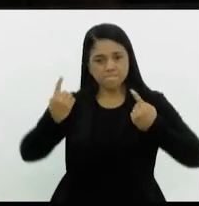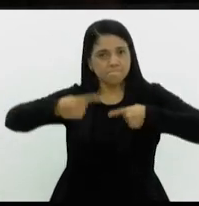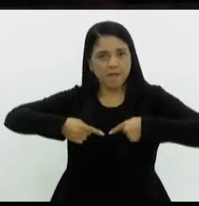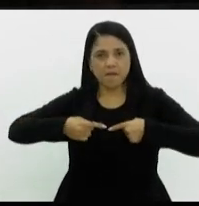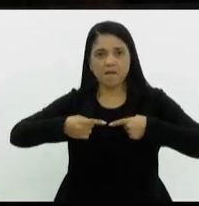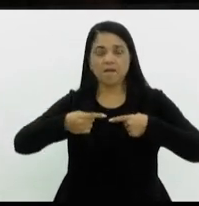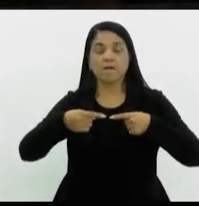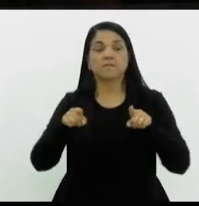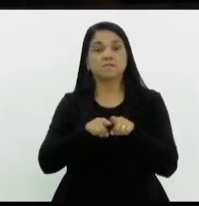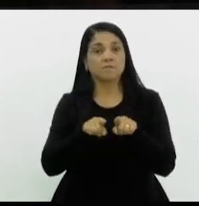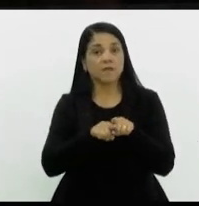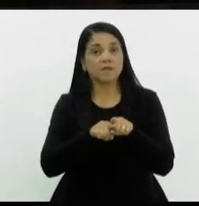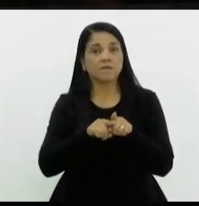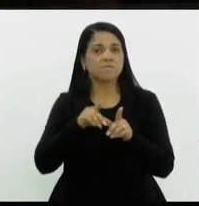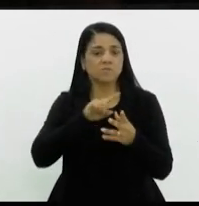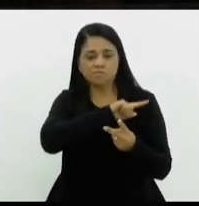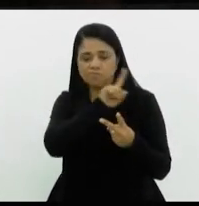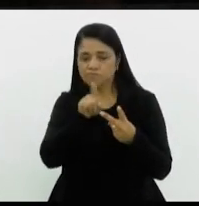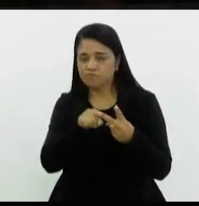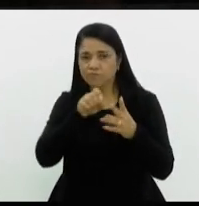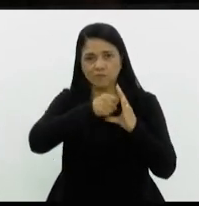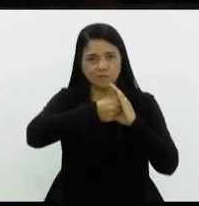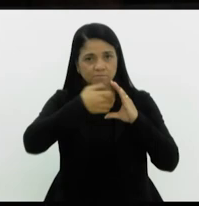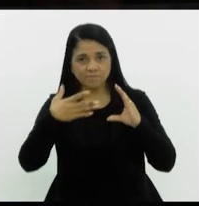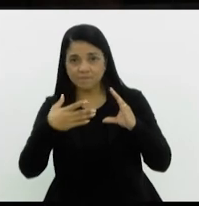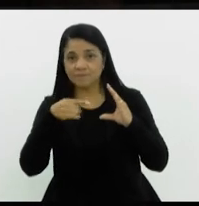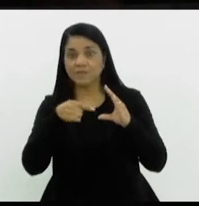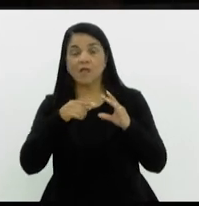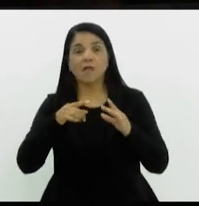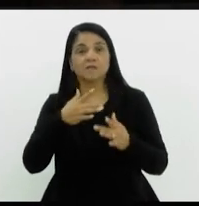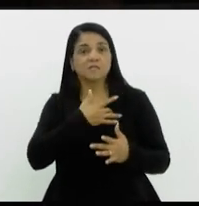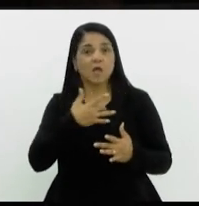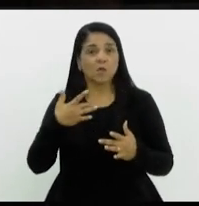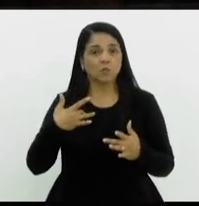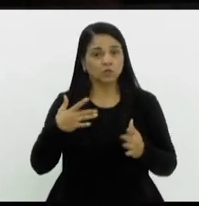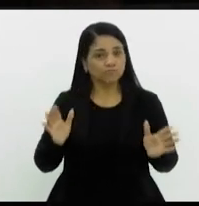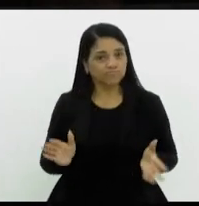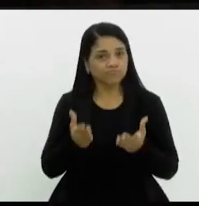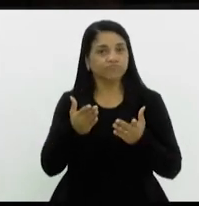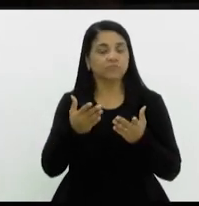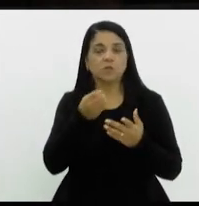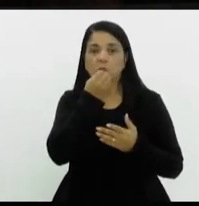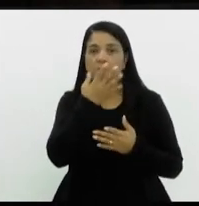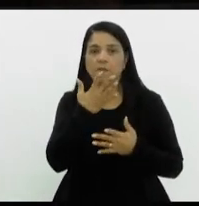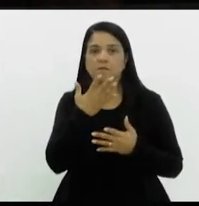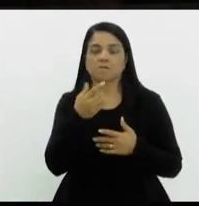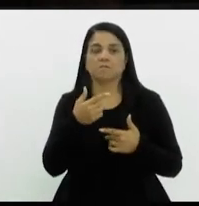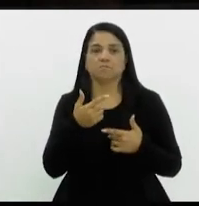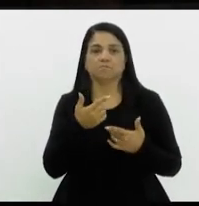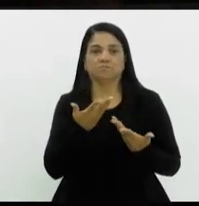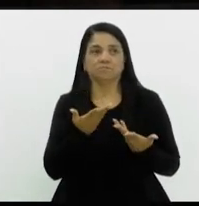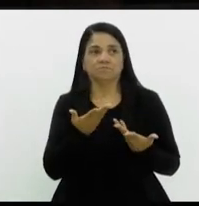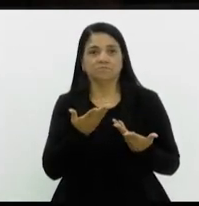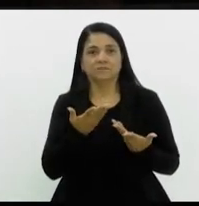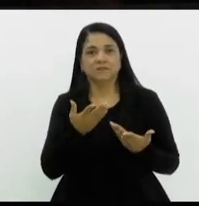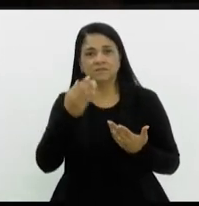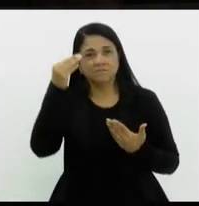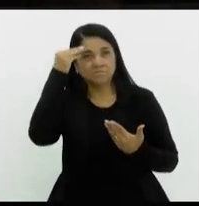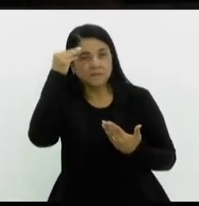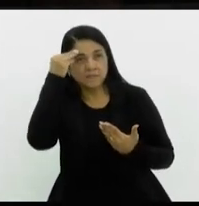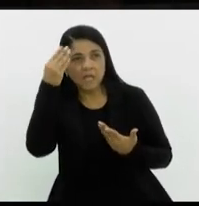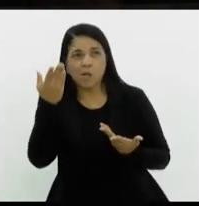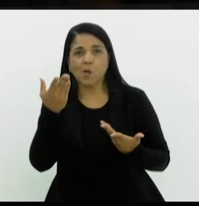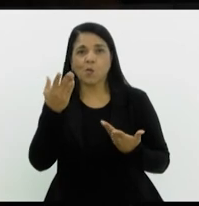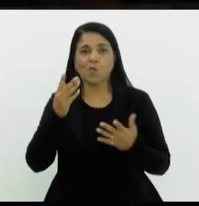aspecto crucial é a promoção da saúde e bem-estar dos jovens. Problemas de saúde mental e